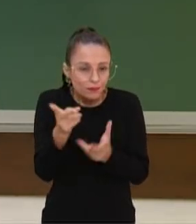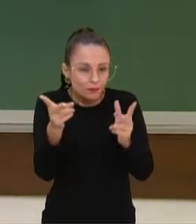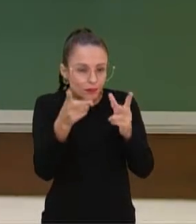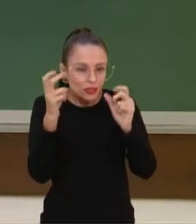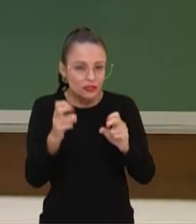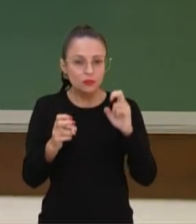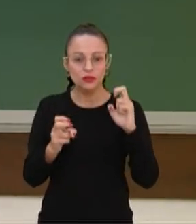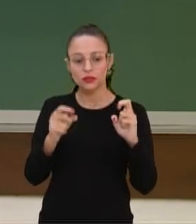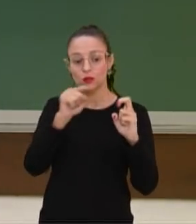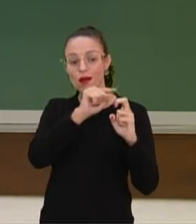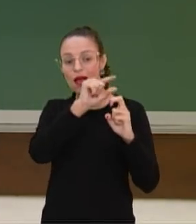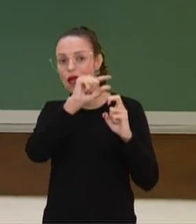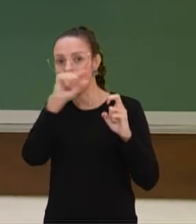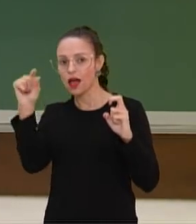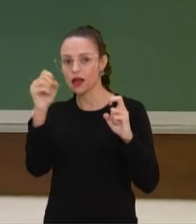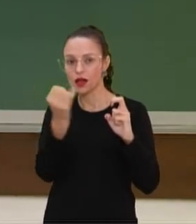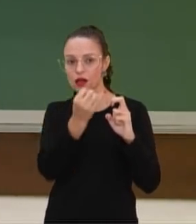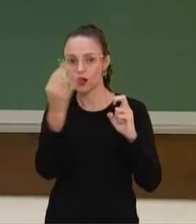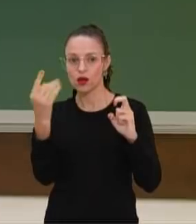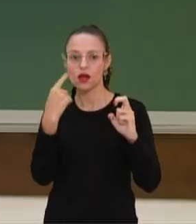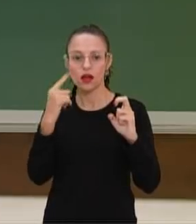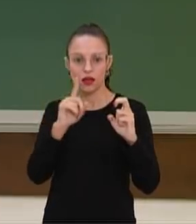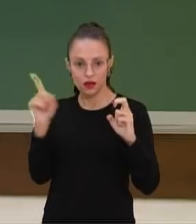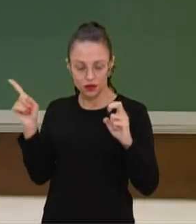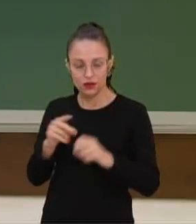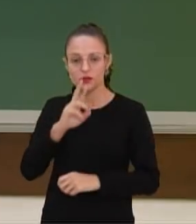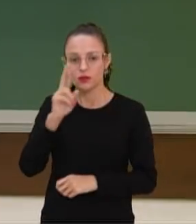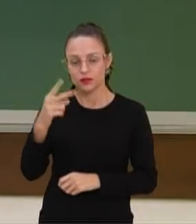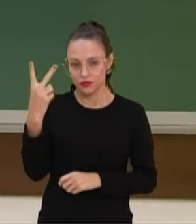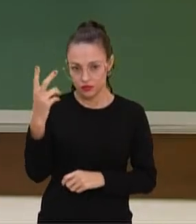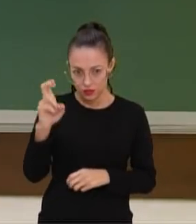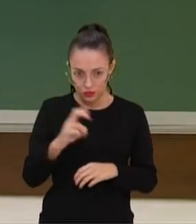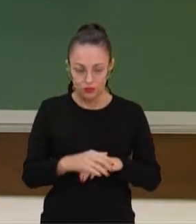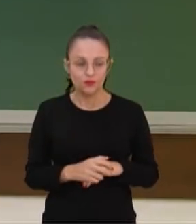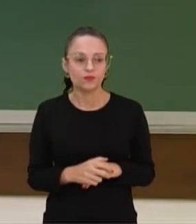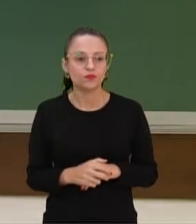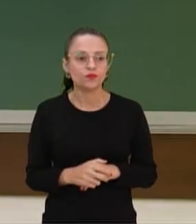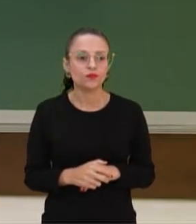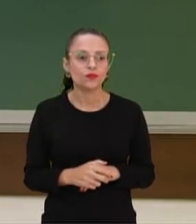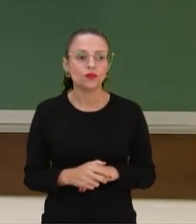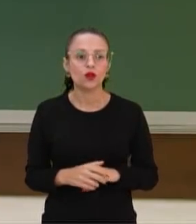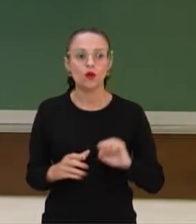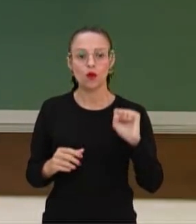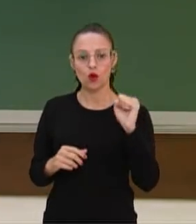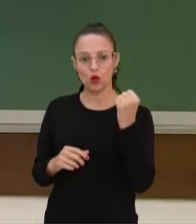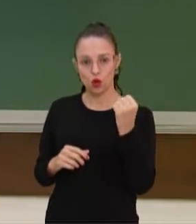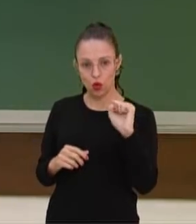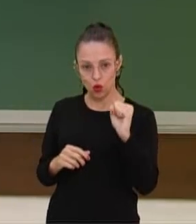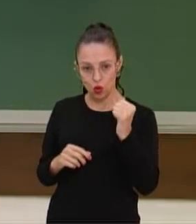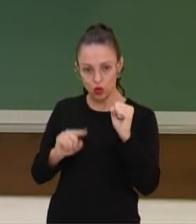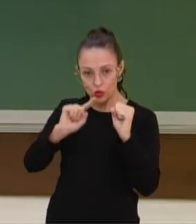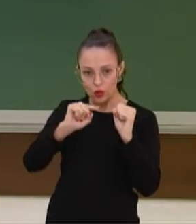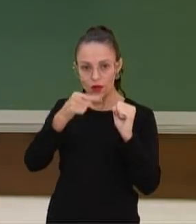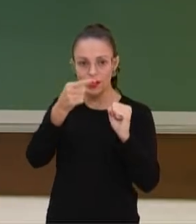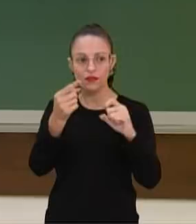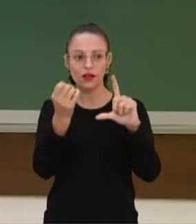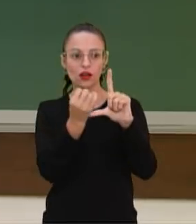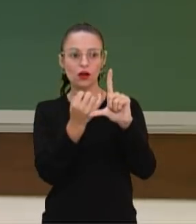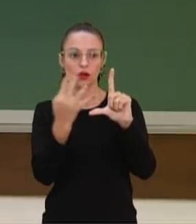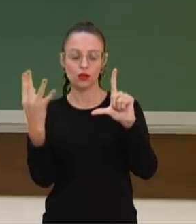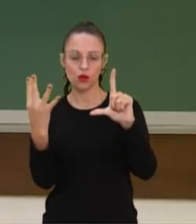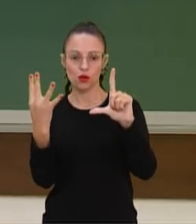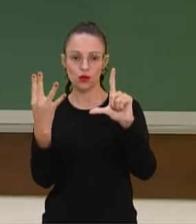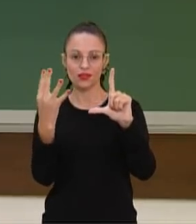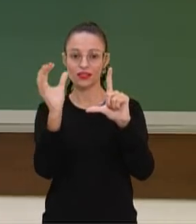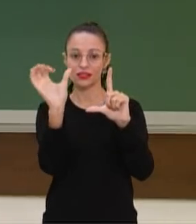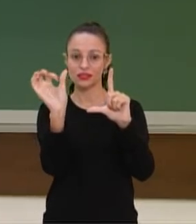do próprio 5. Então, a resposta aqui é 25. Outro, 8 elevado a log